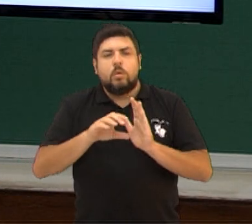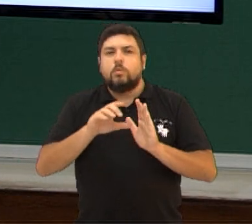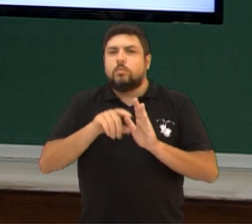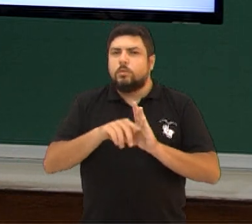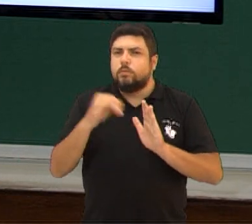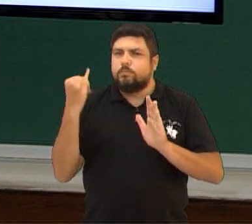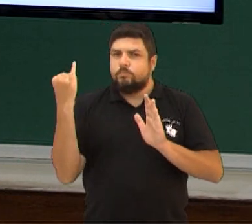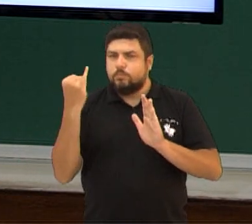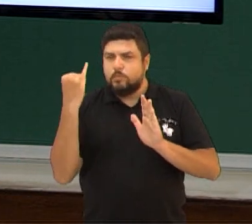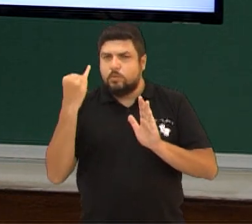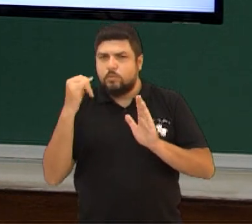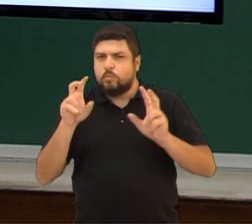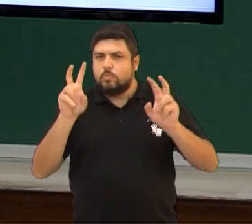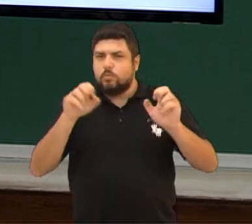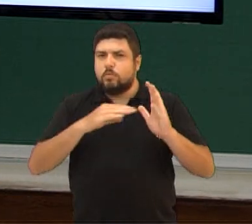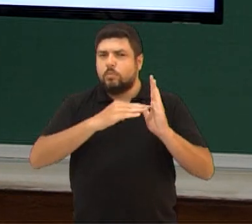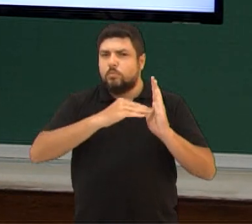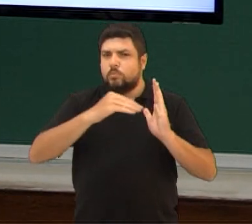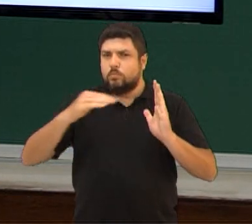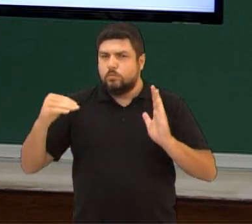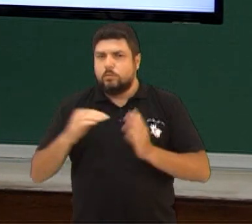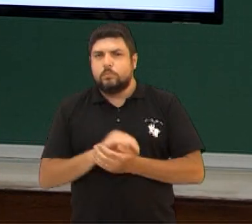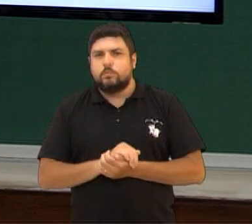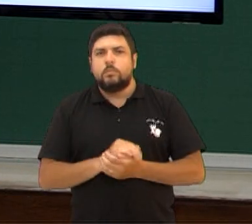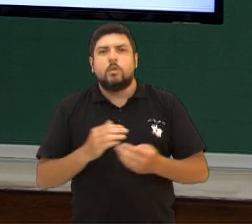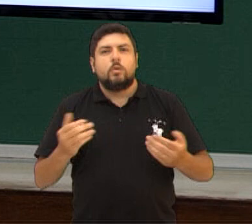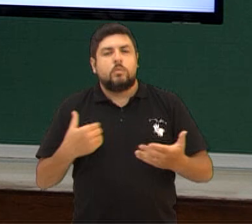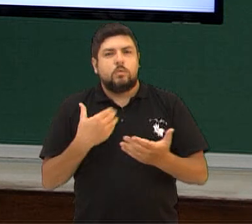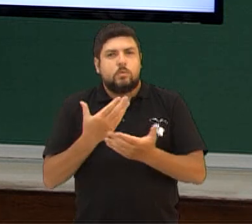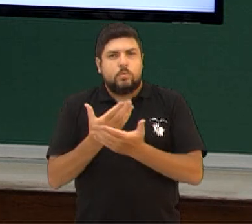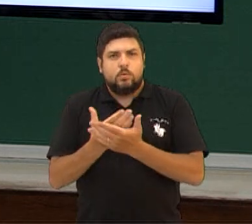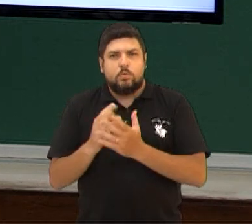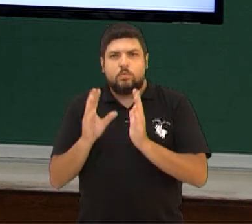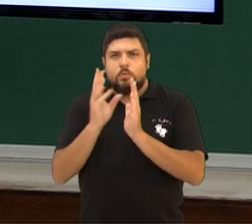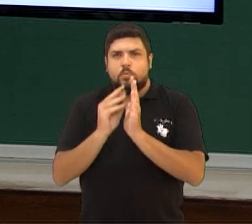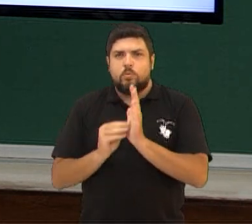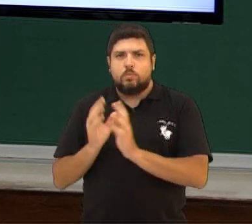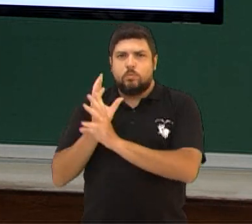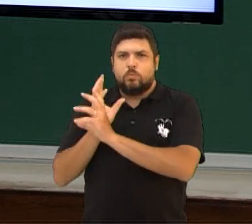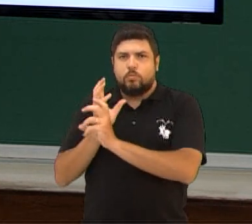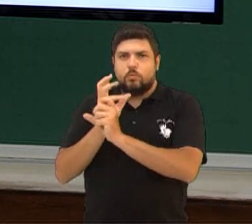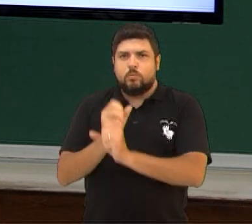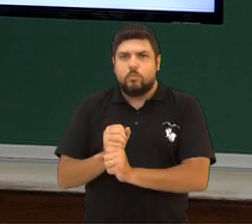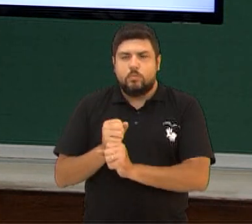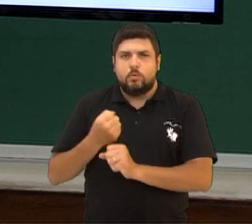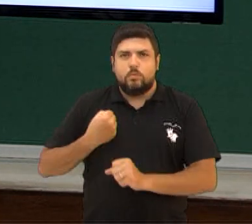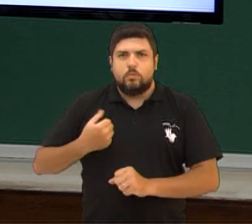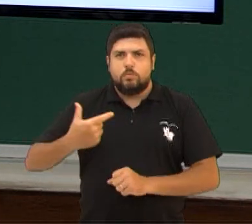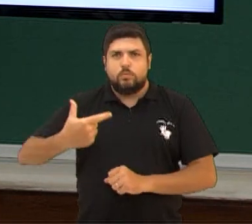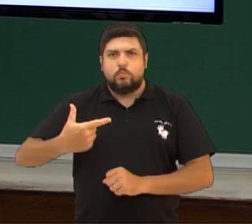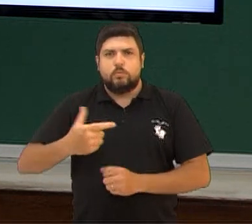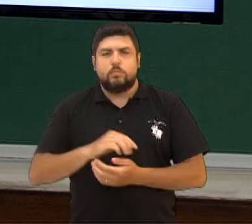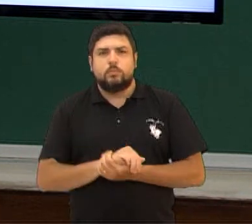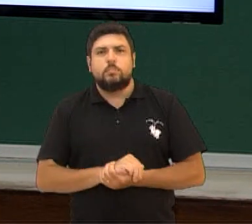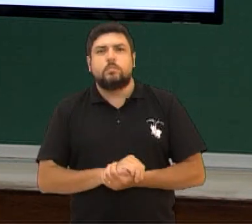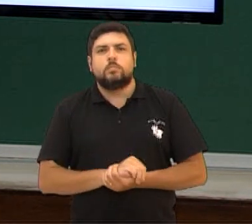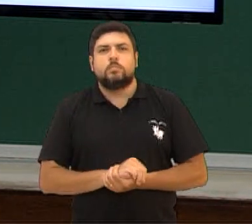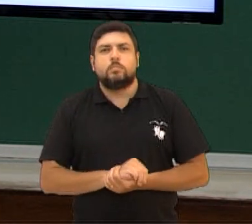para a estética, ou seja, nossa aula de retomada de conteúdos número 2.